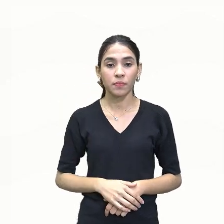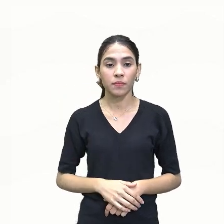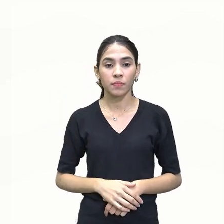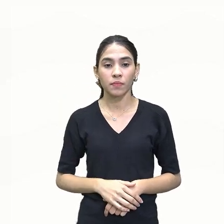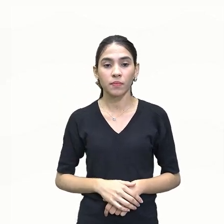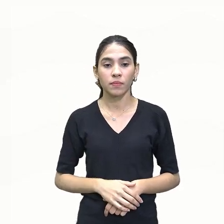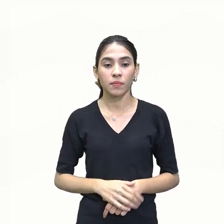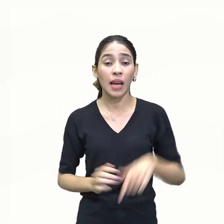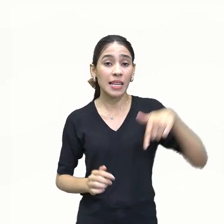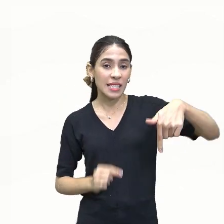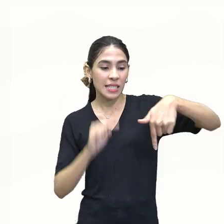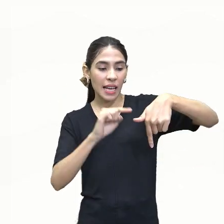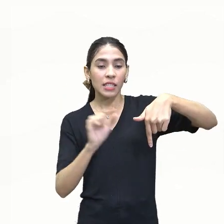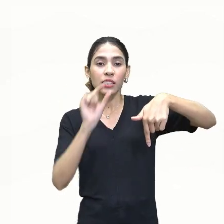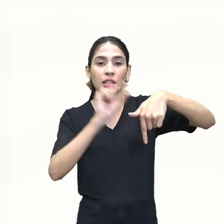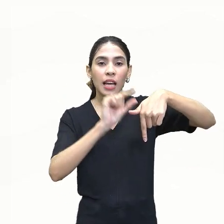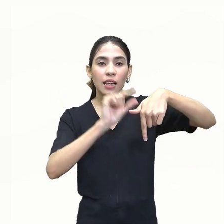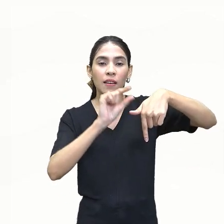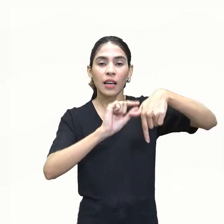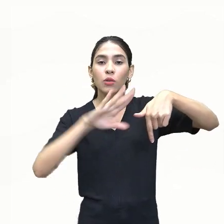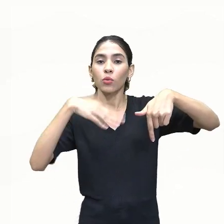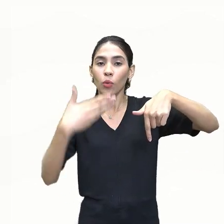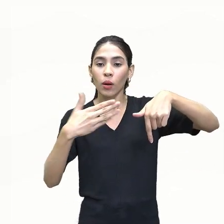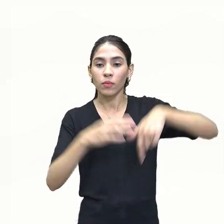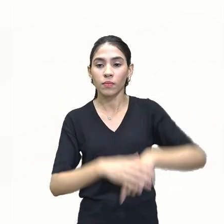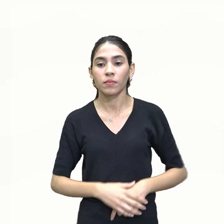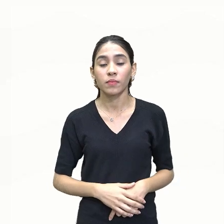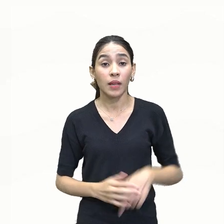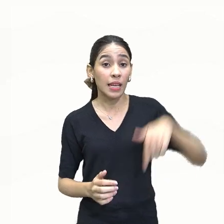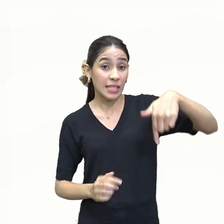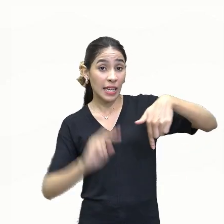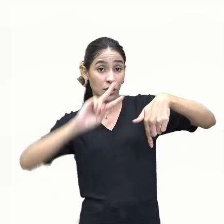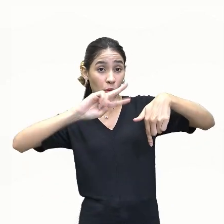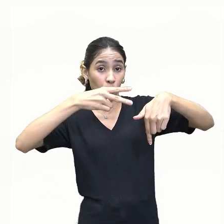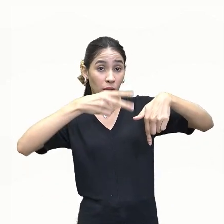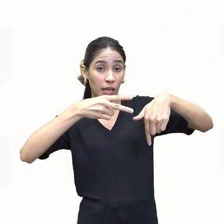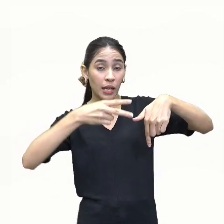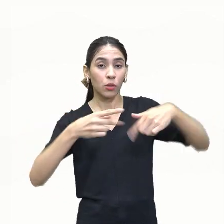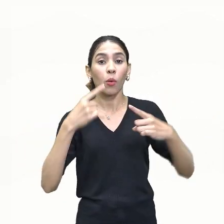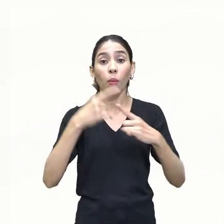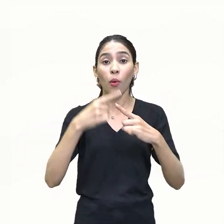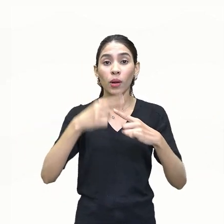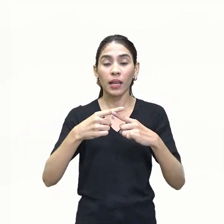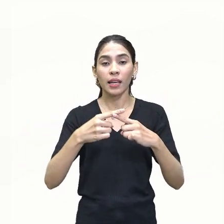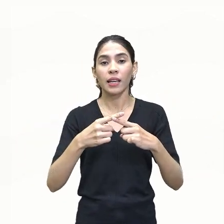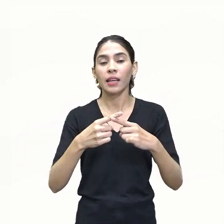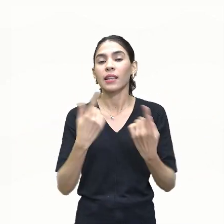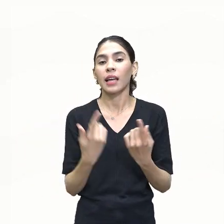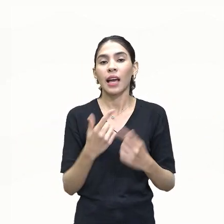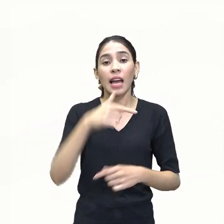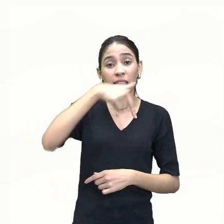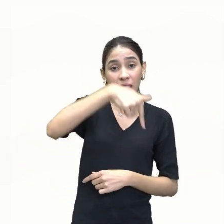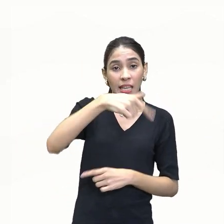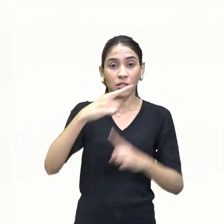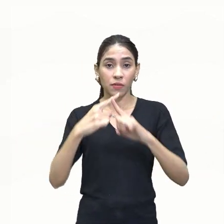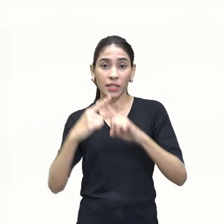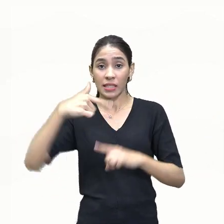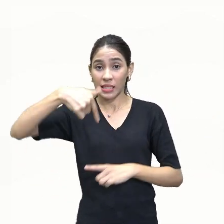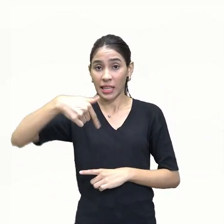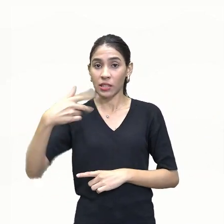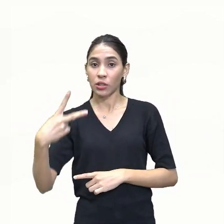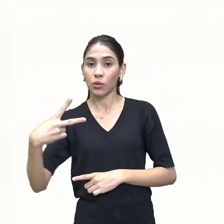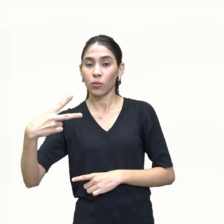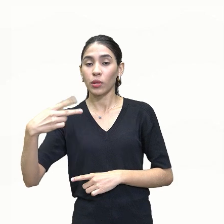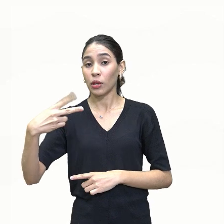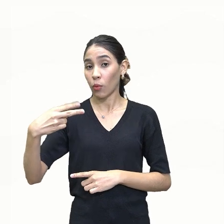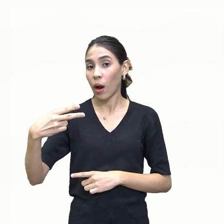igual a 49? Ora, vai ser 7 ao quadrado, professora, porque 7 vezes 7 é igual a 49.